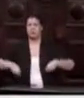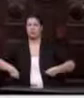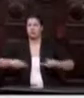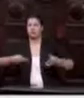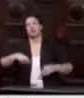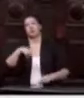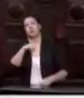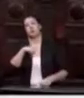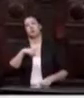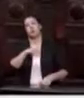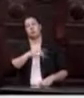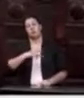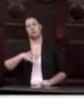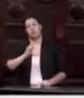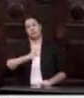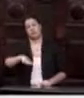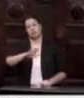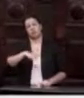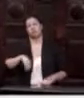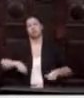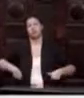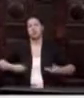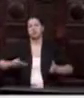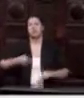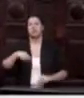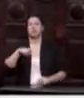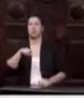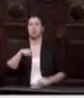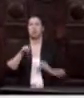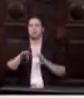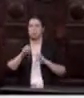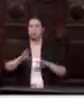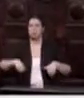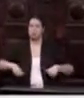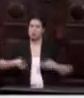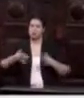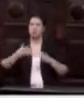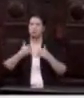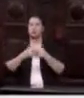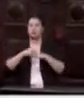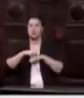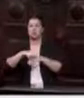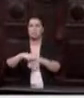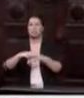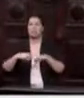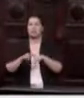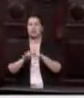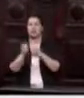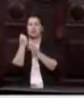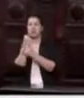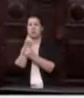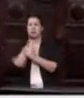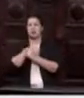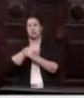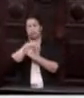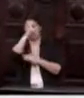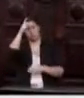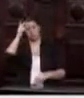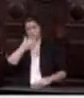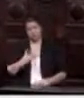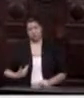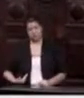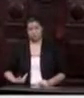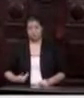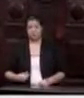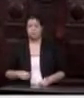saúde, prejudicando a educação, prejudicando o transporte e prejudicando a segurança pública. É o vice-governador